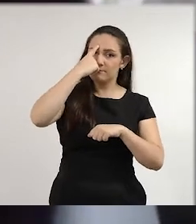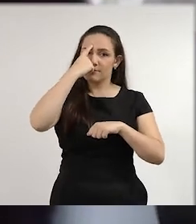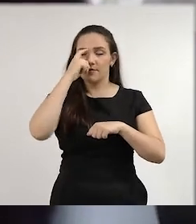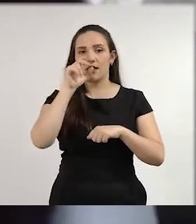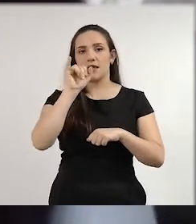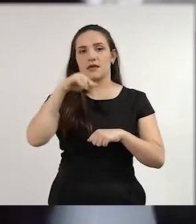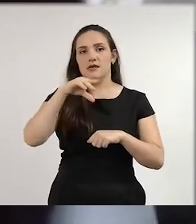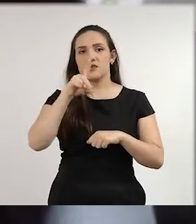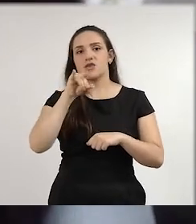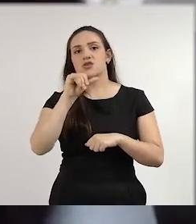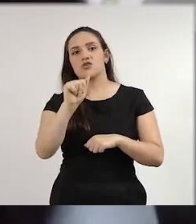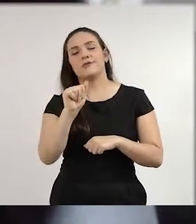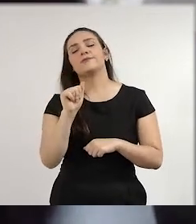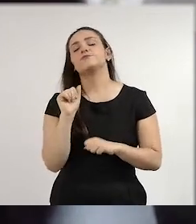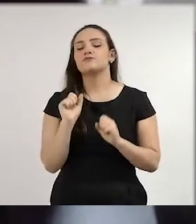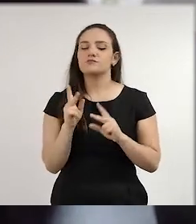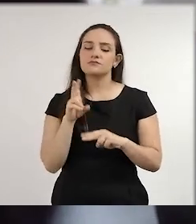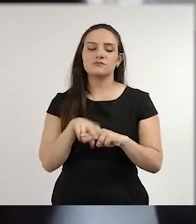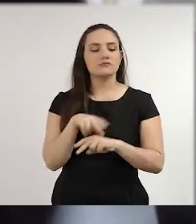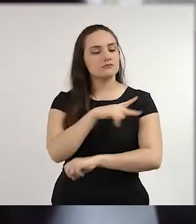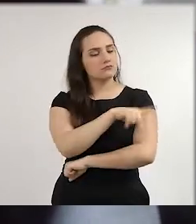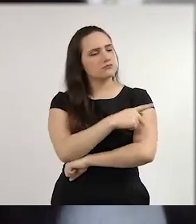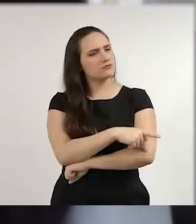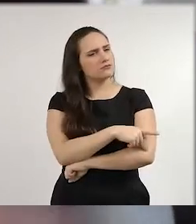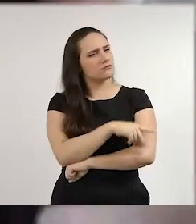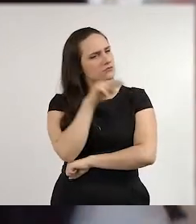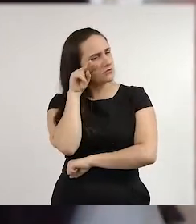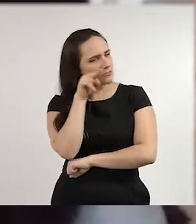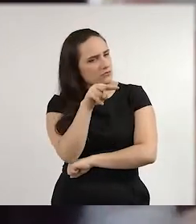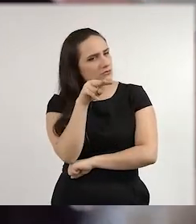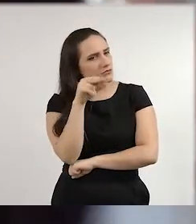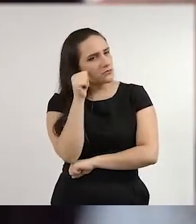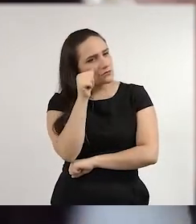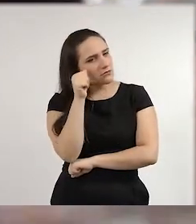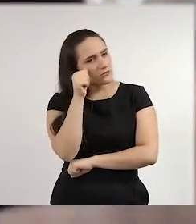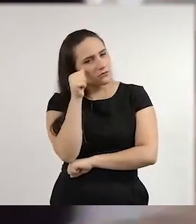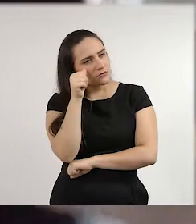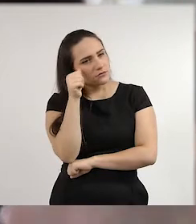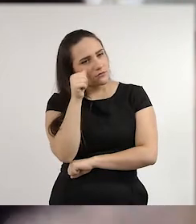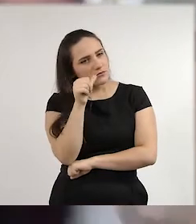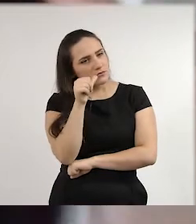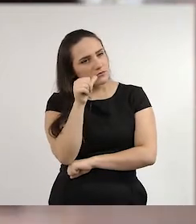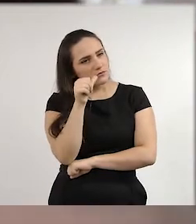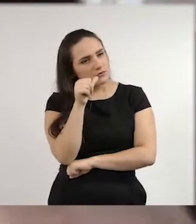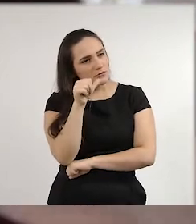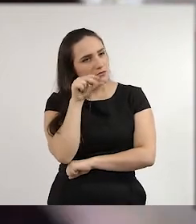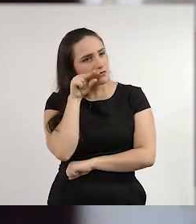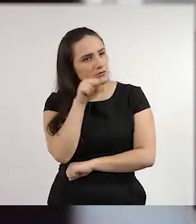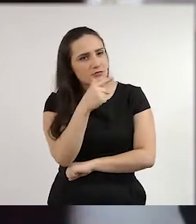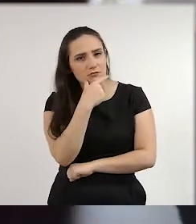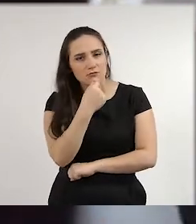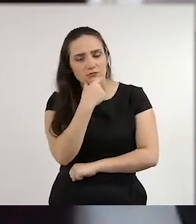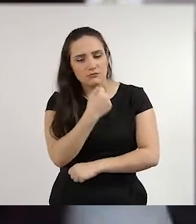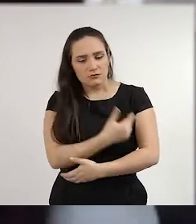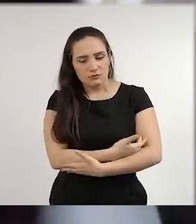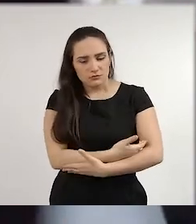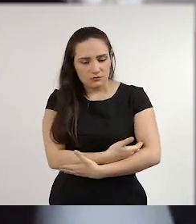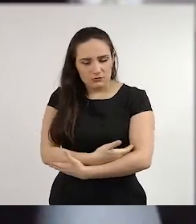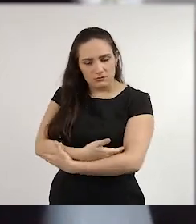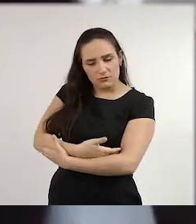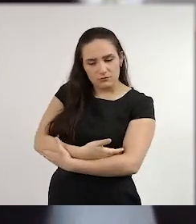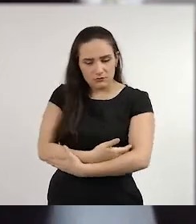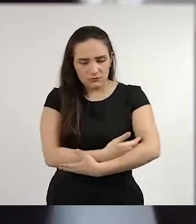uma praça, né, quando ele vê uma moça com um pano colorido, o neném dentro do pano e ela